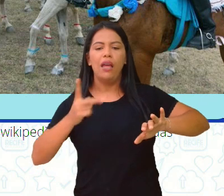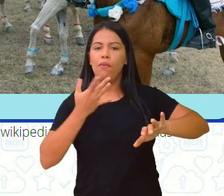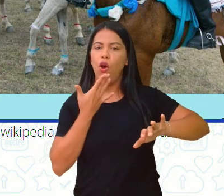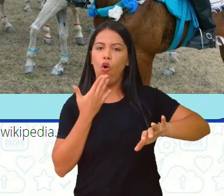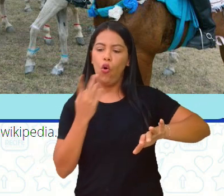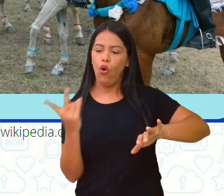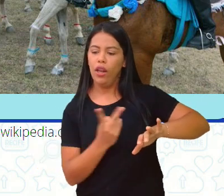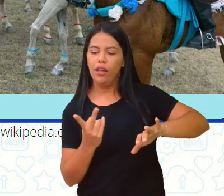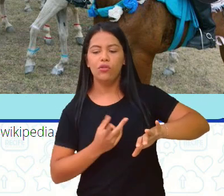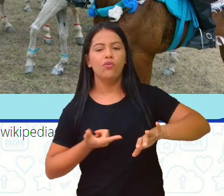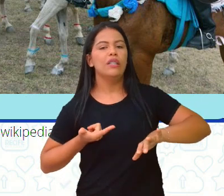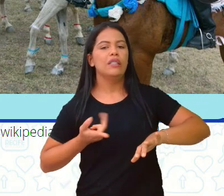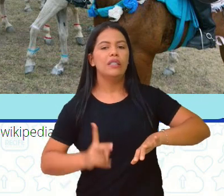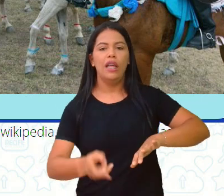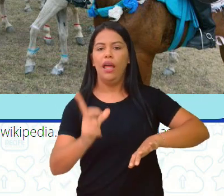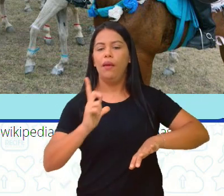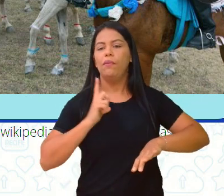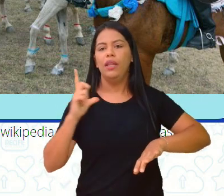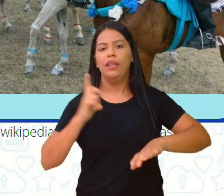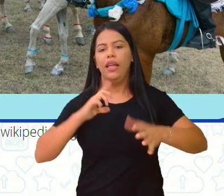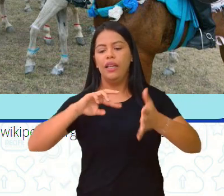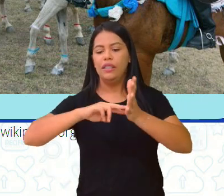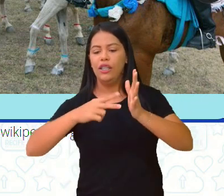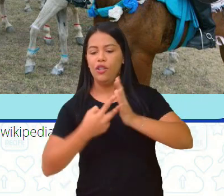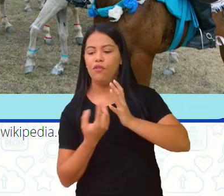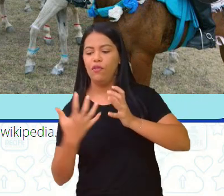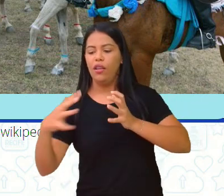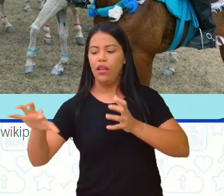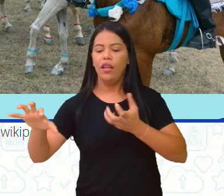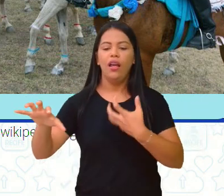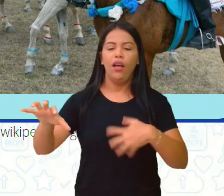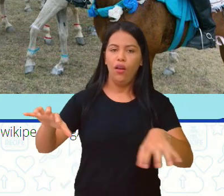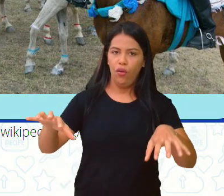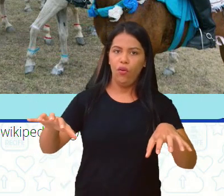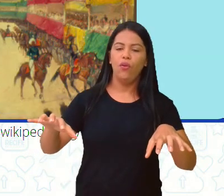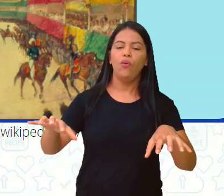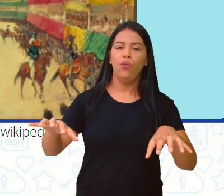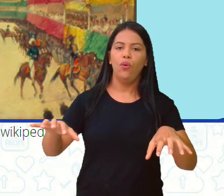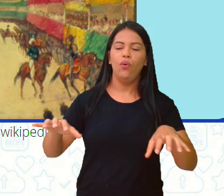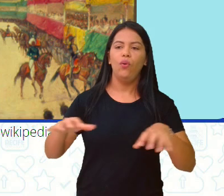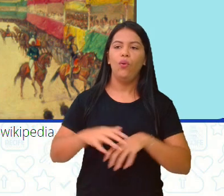folguedos, simbolizando os partidos tomados pelo povo.